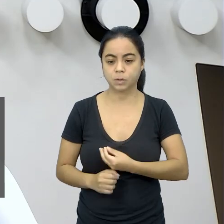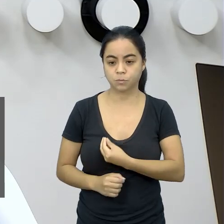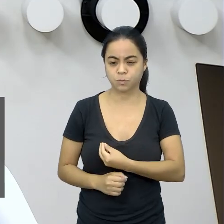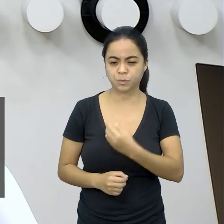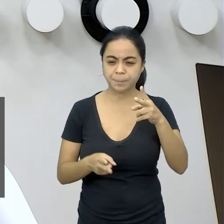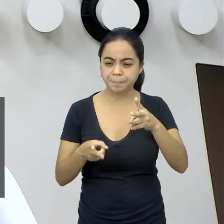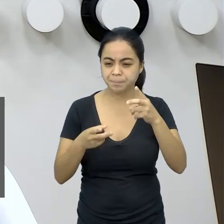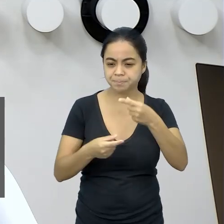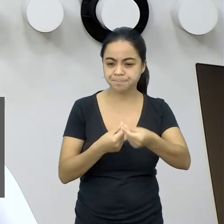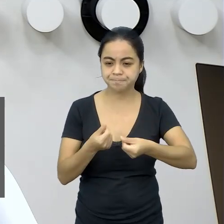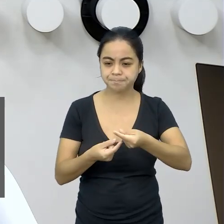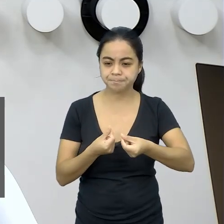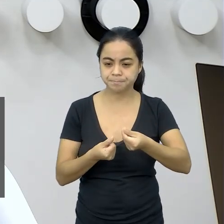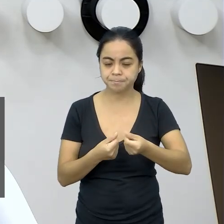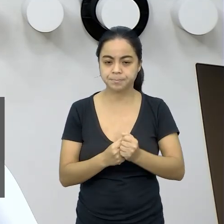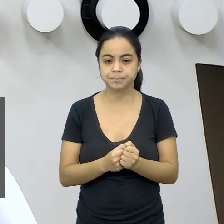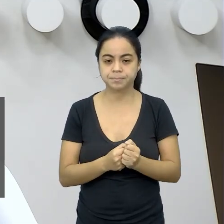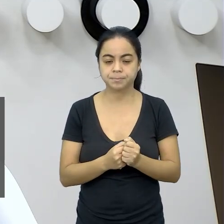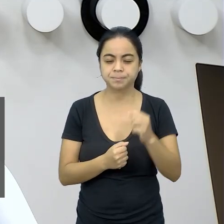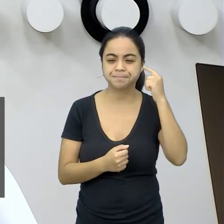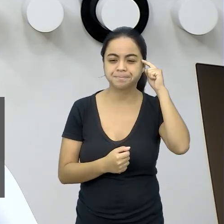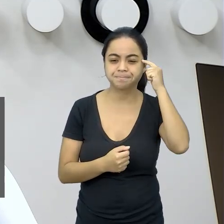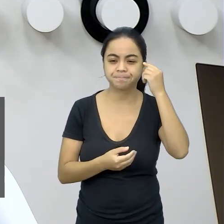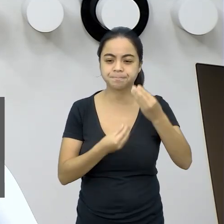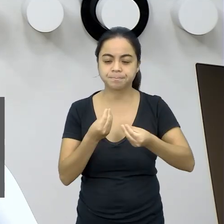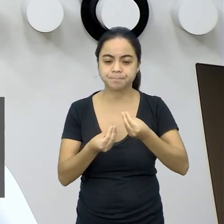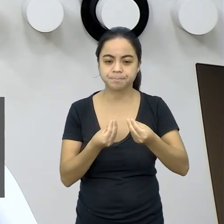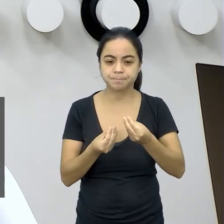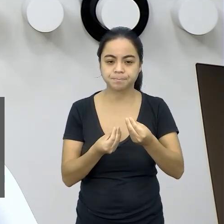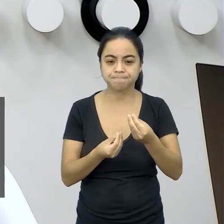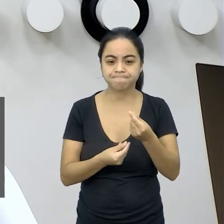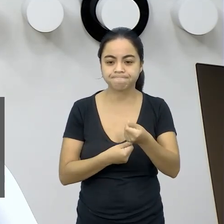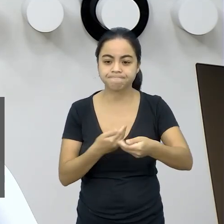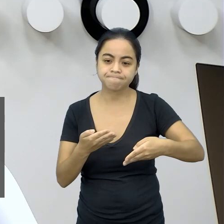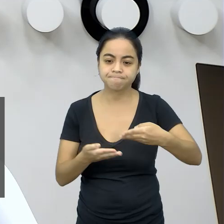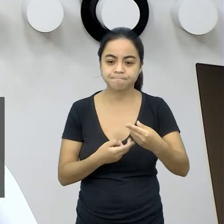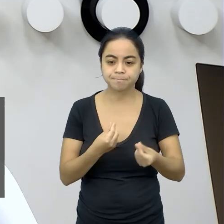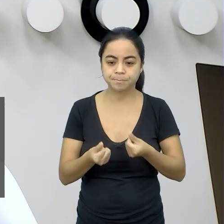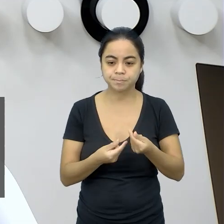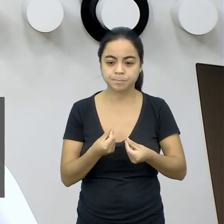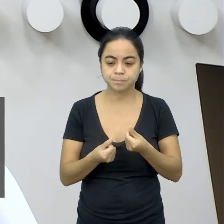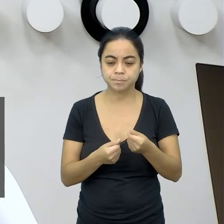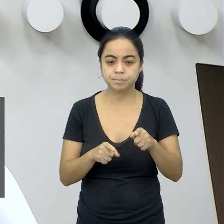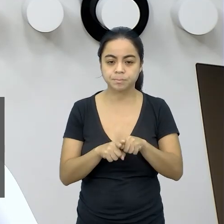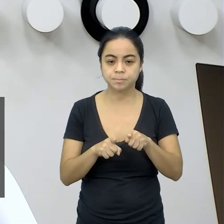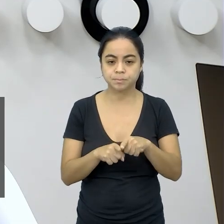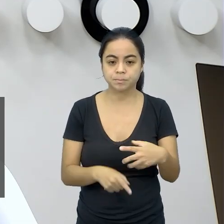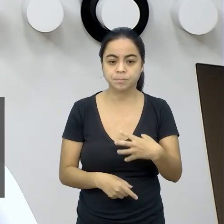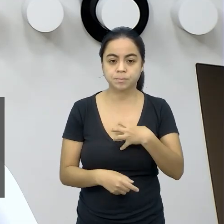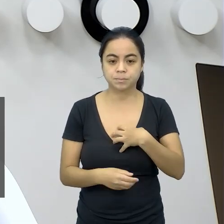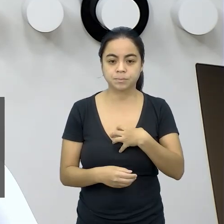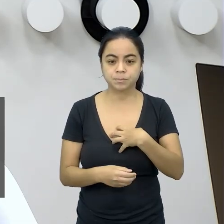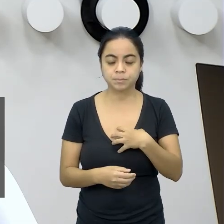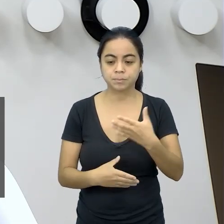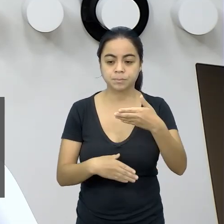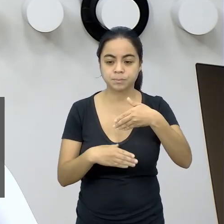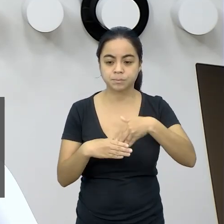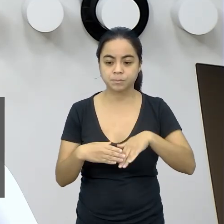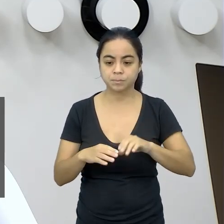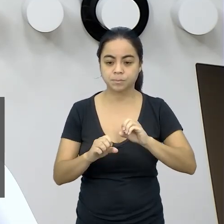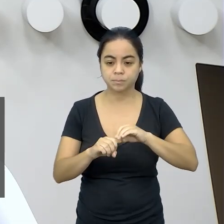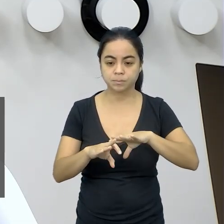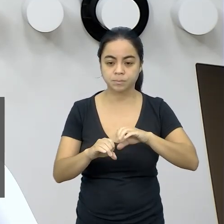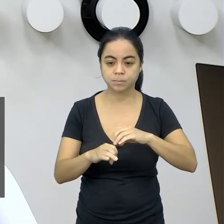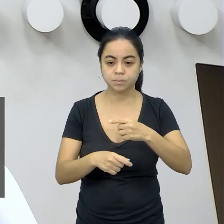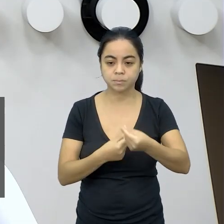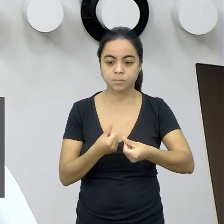a compreender como eles podem lidar com o dinheiro e como podem mudar o comportamento pessoal por meio da educação financeira. A